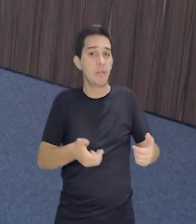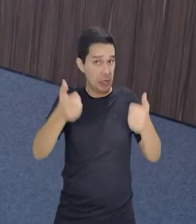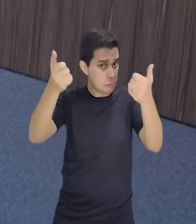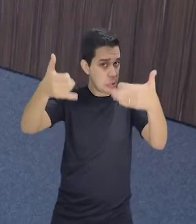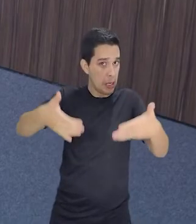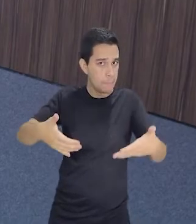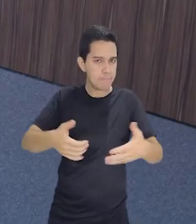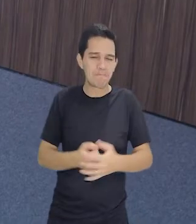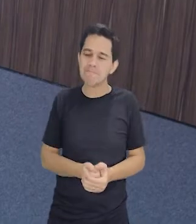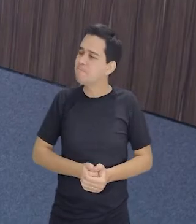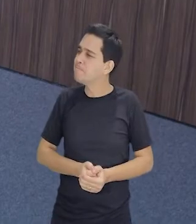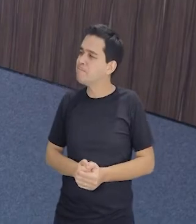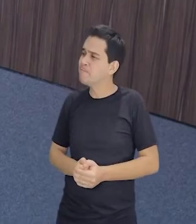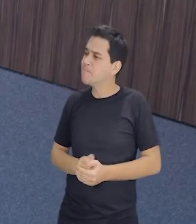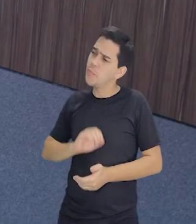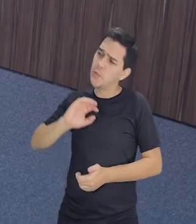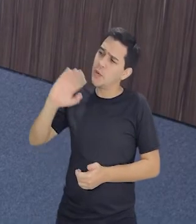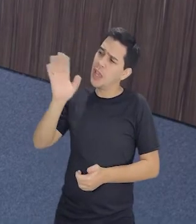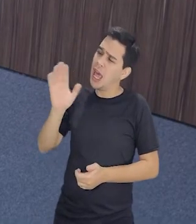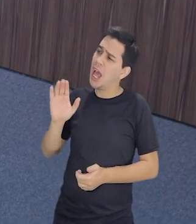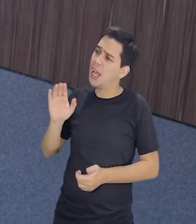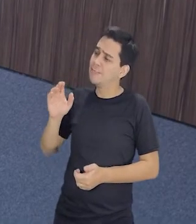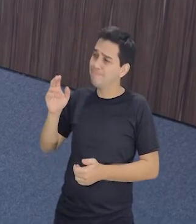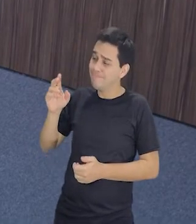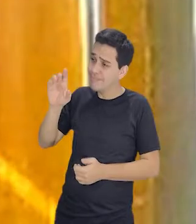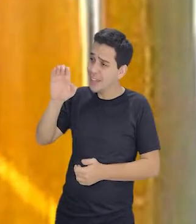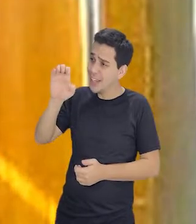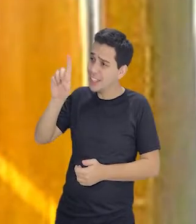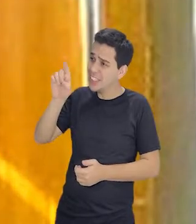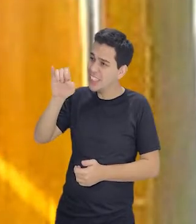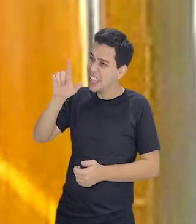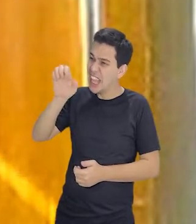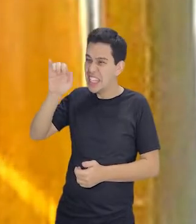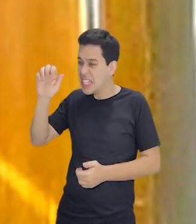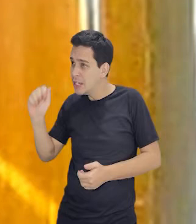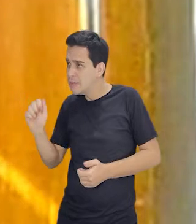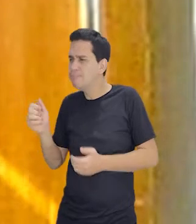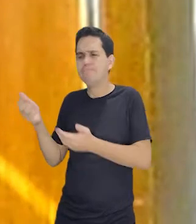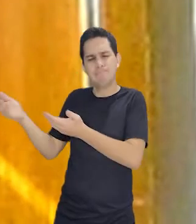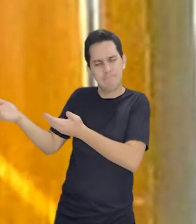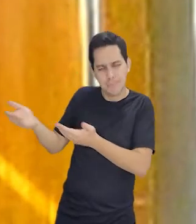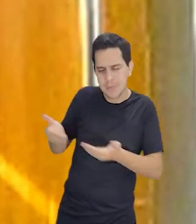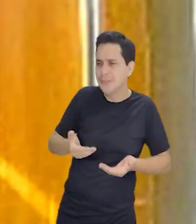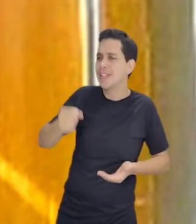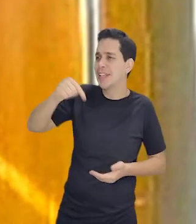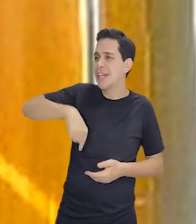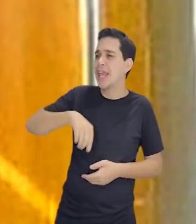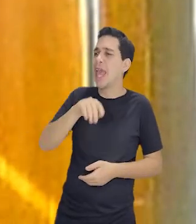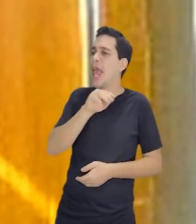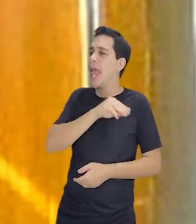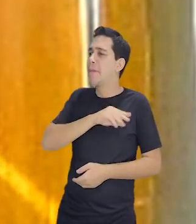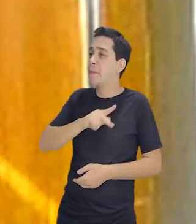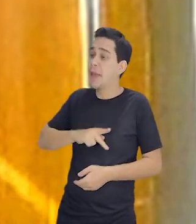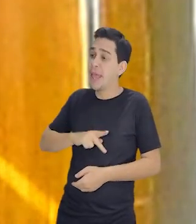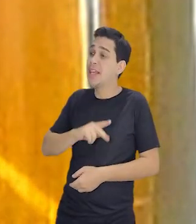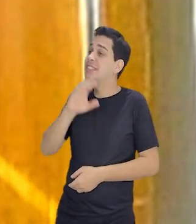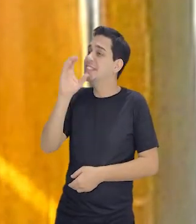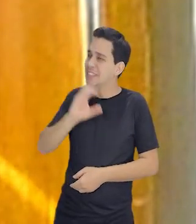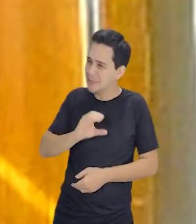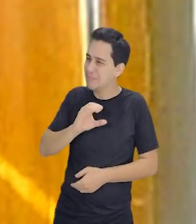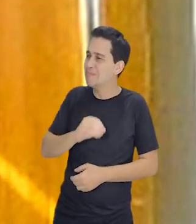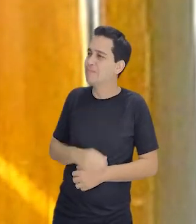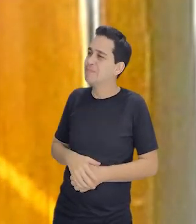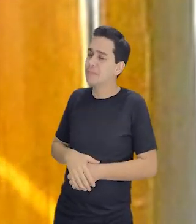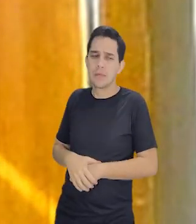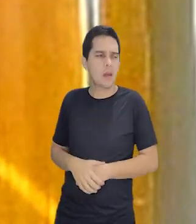Olá, doutora Edileia, seja muito bem-vinda ao MP Cidadão. Tudo bem? Eu gostaria de agradecer a oportunidade de levar a conhecimento de